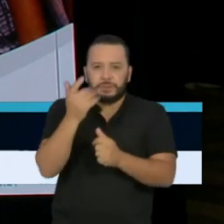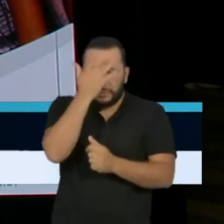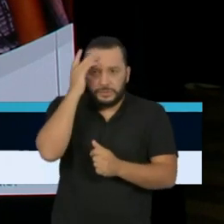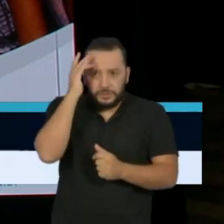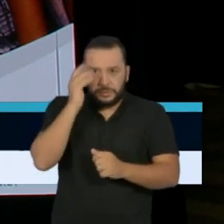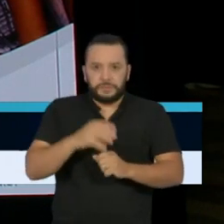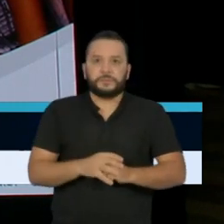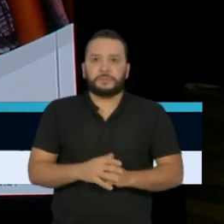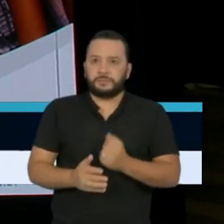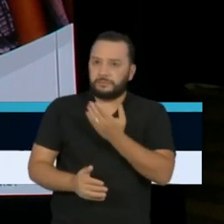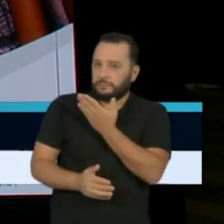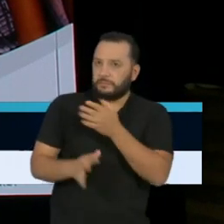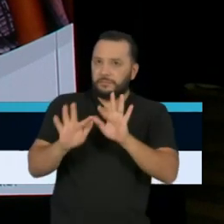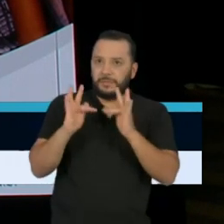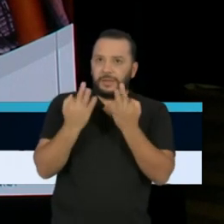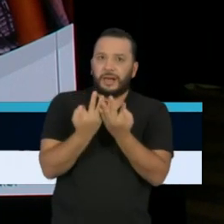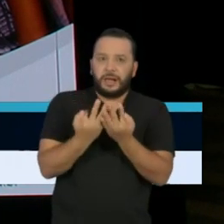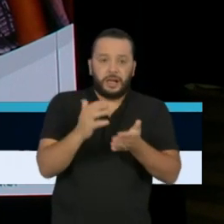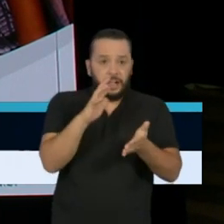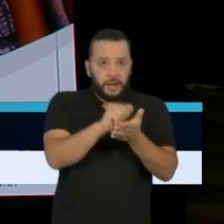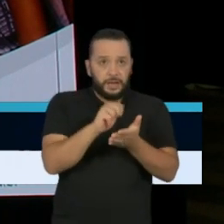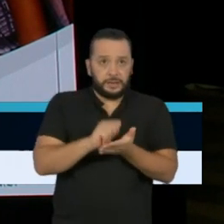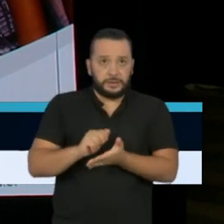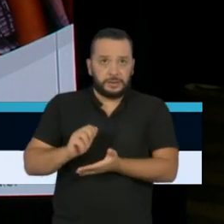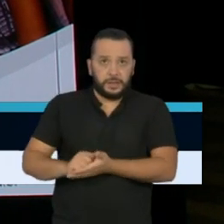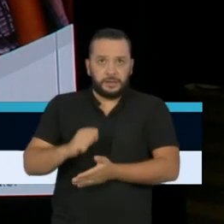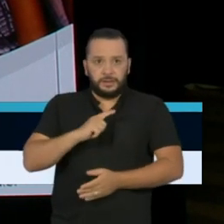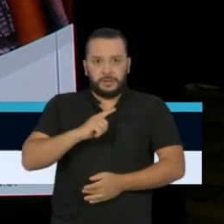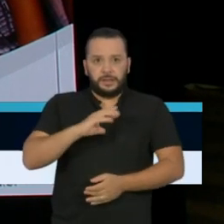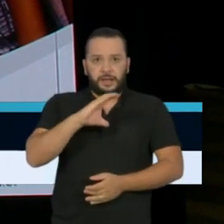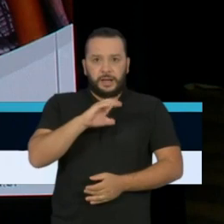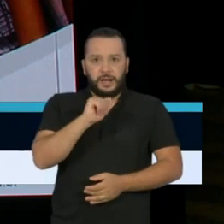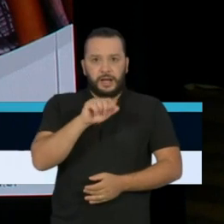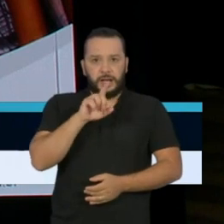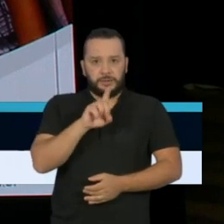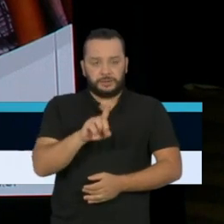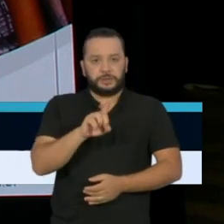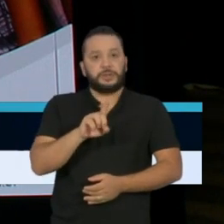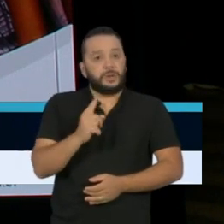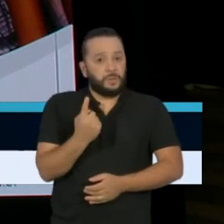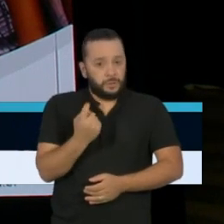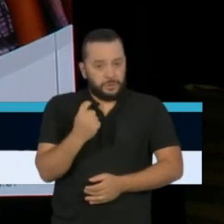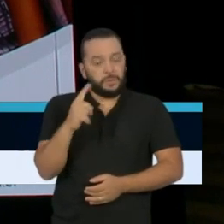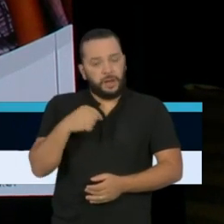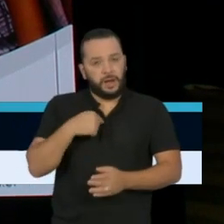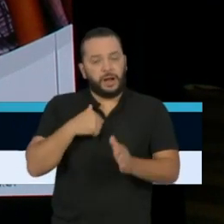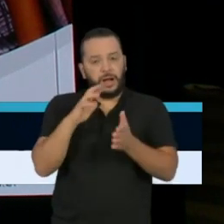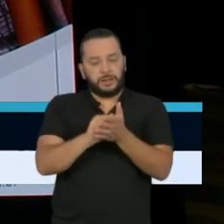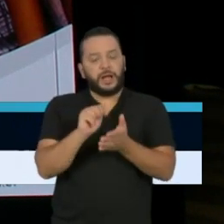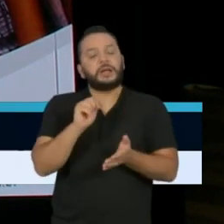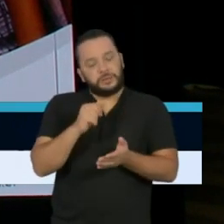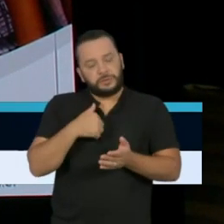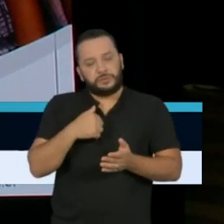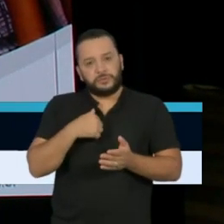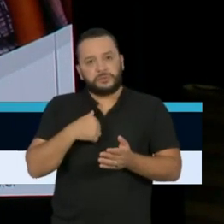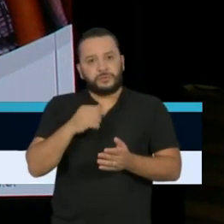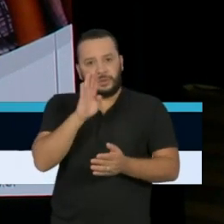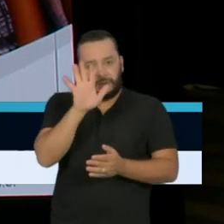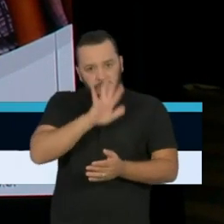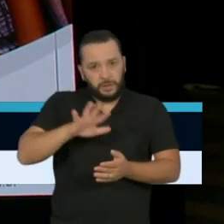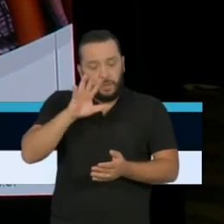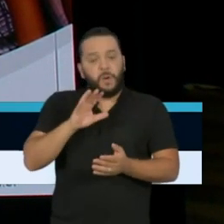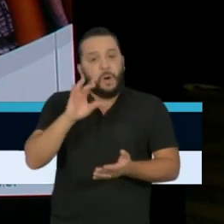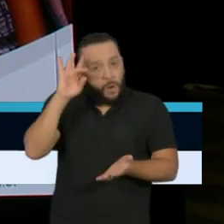Estas são famílias cadastradas no CadÚnico, que é o Cadastro Federal Oficial para a inclusão em programas